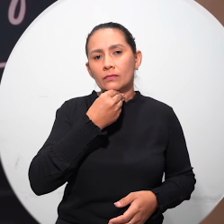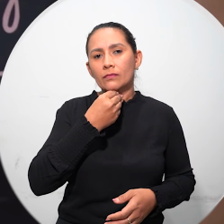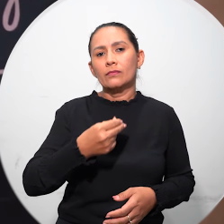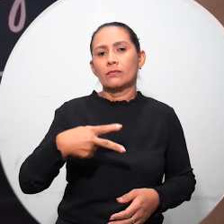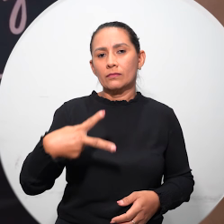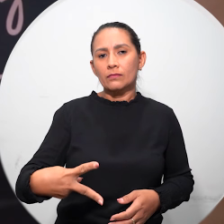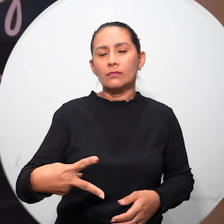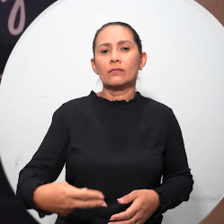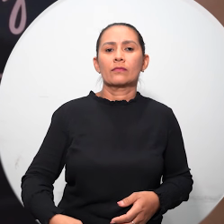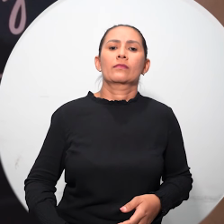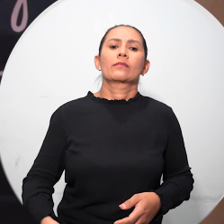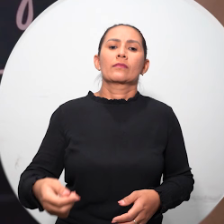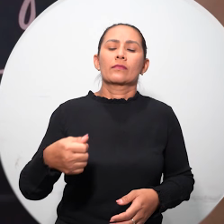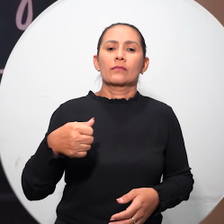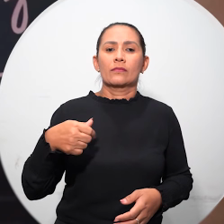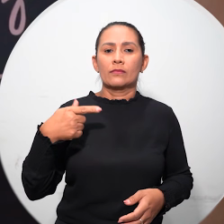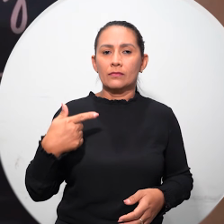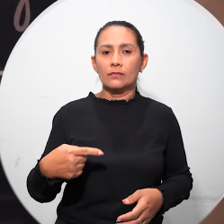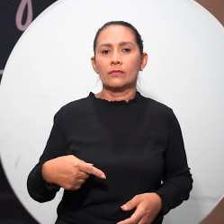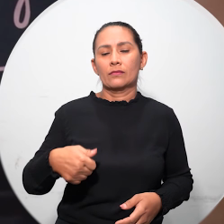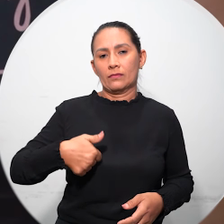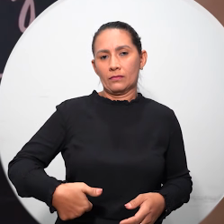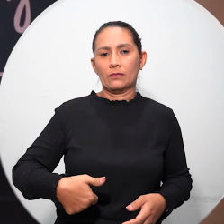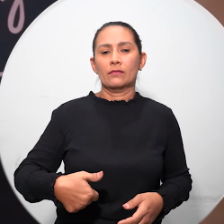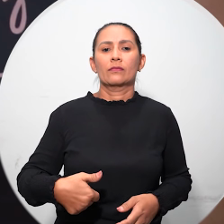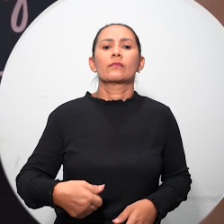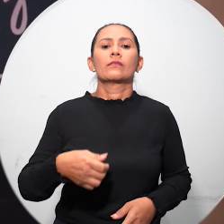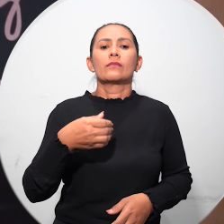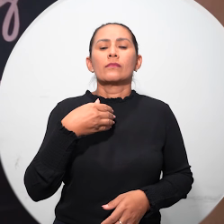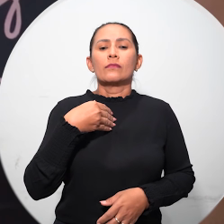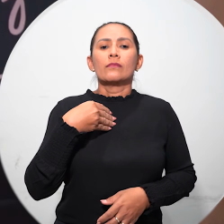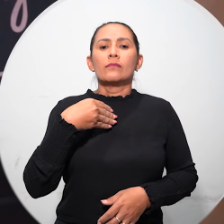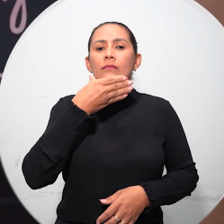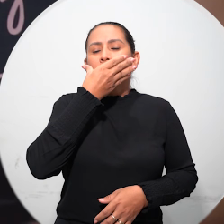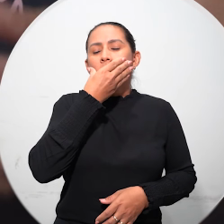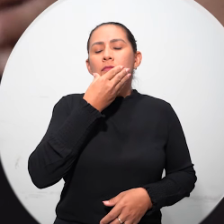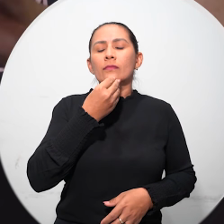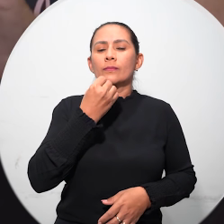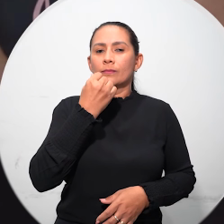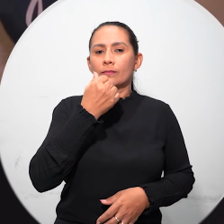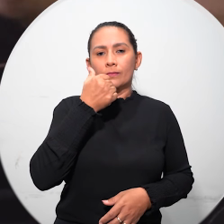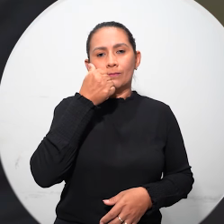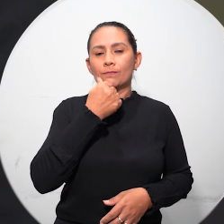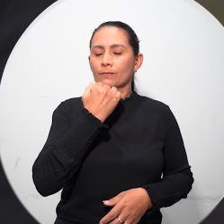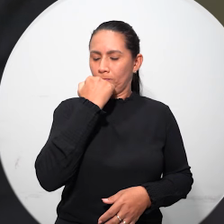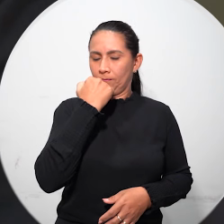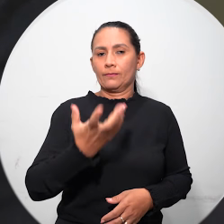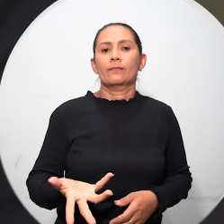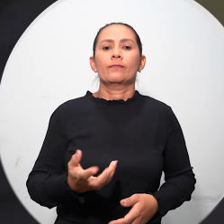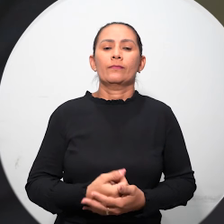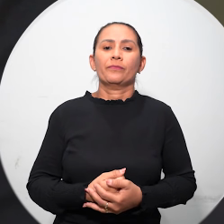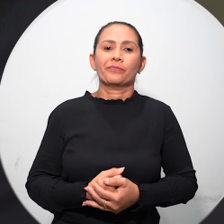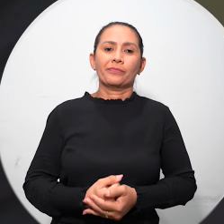chegado até aqui, não é isso? De ter feito esse espaço aqui no que era dele. E só contando vitória e